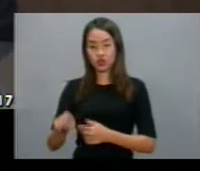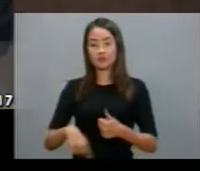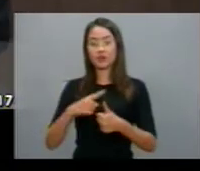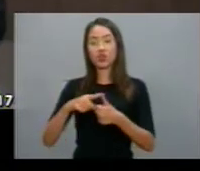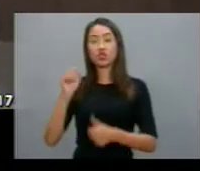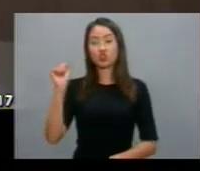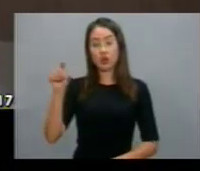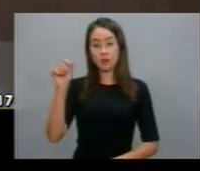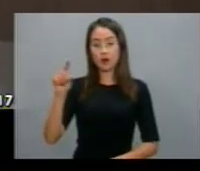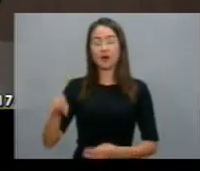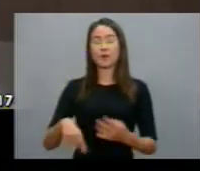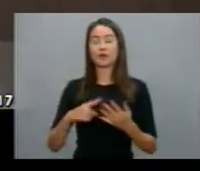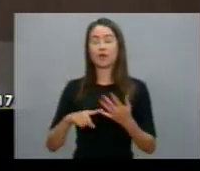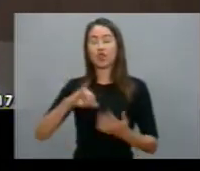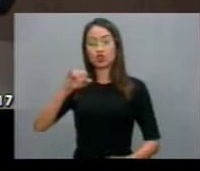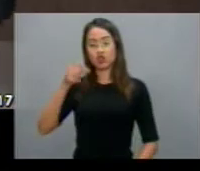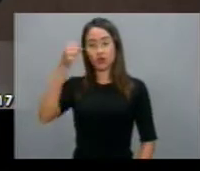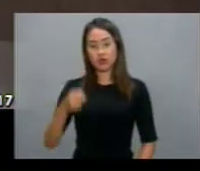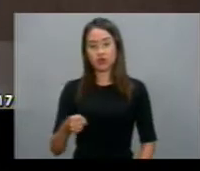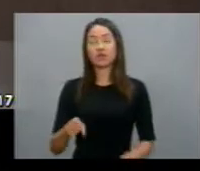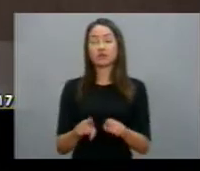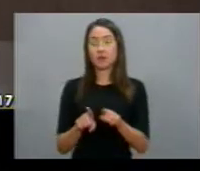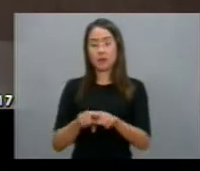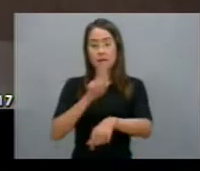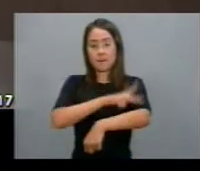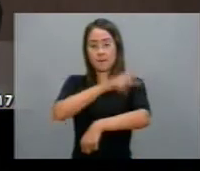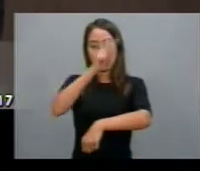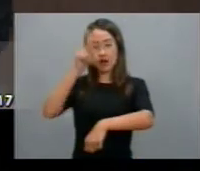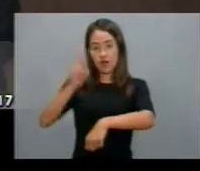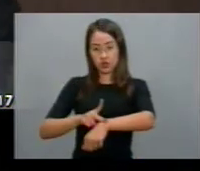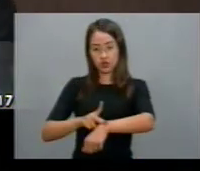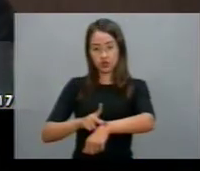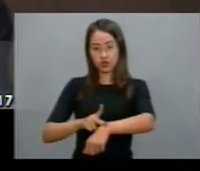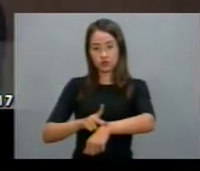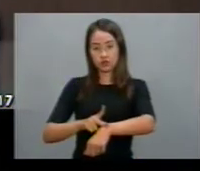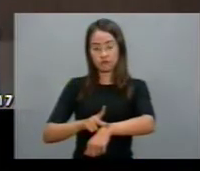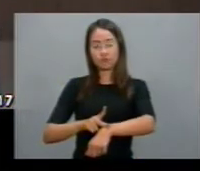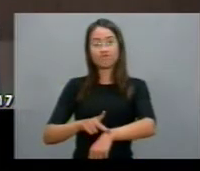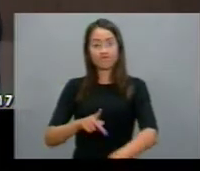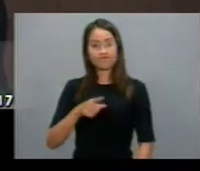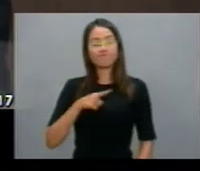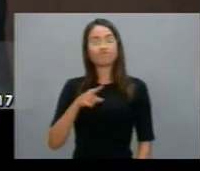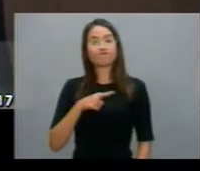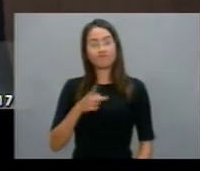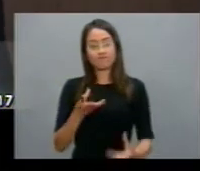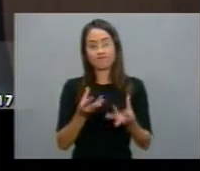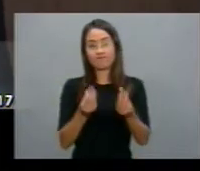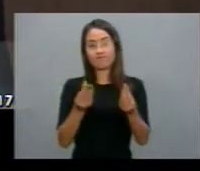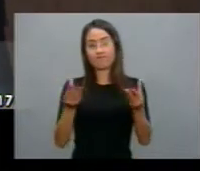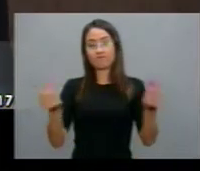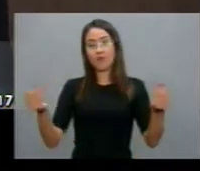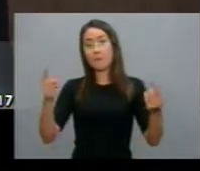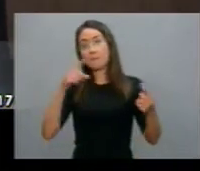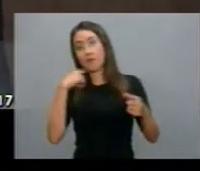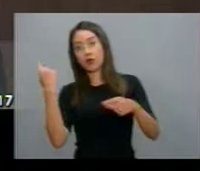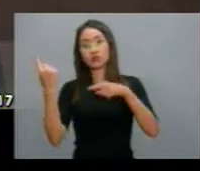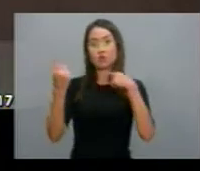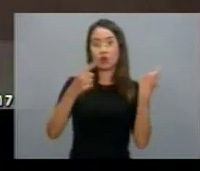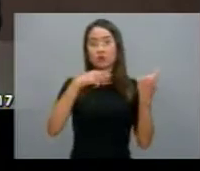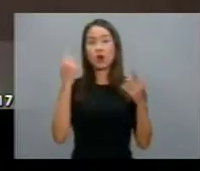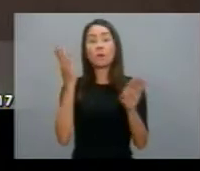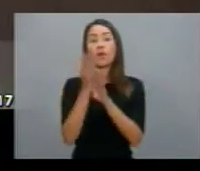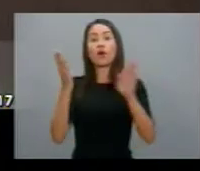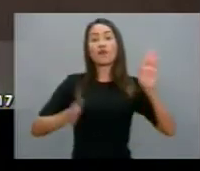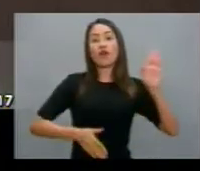Se acrescentamos Pacajus, nós cobriríamos 75% dos homicídios do Ceará. O que salta aos olhos é,